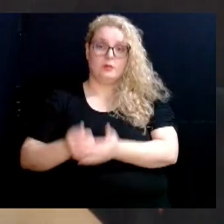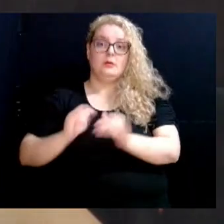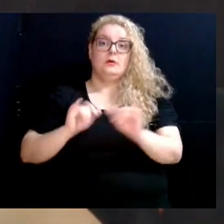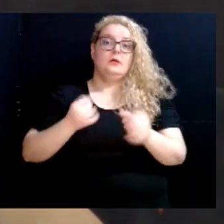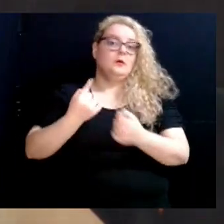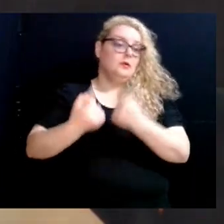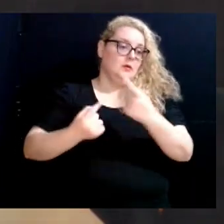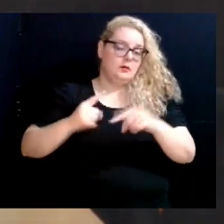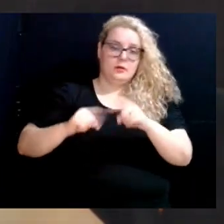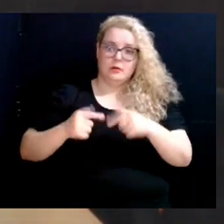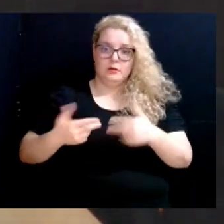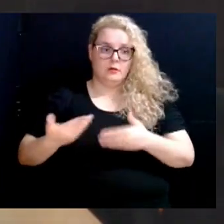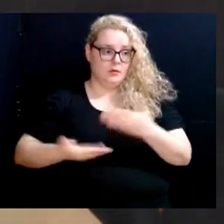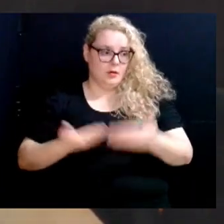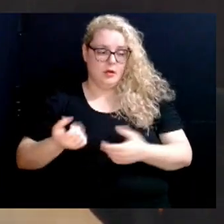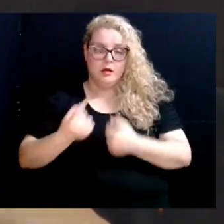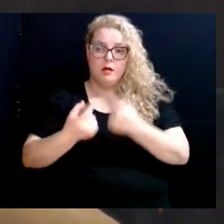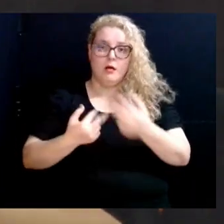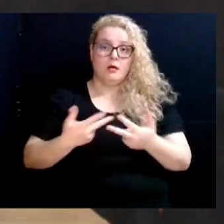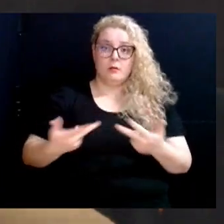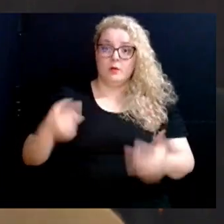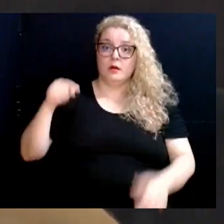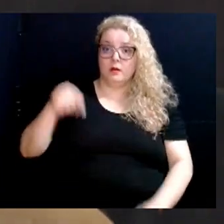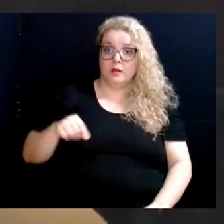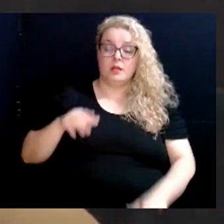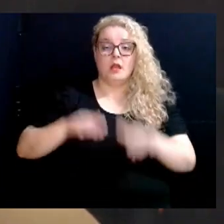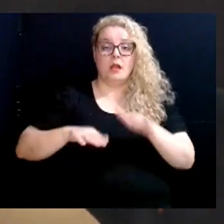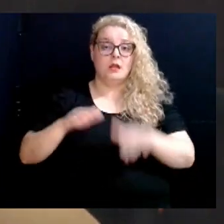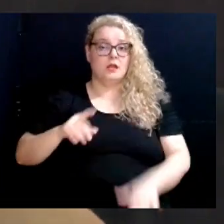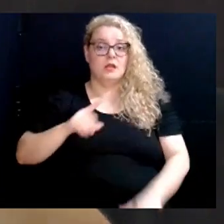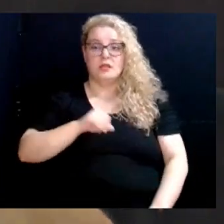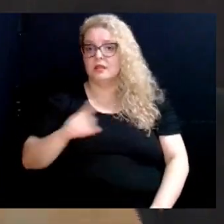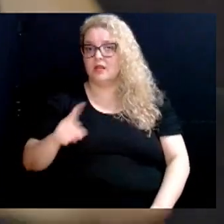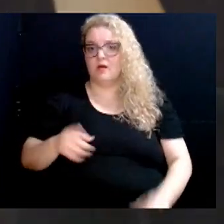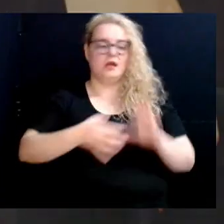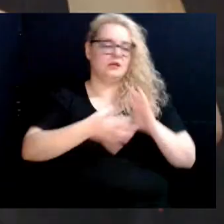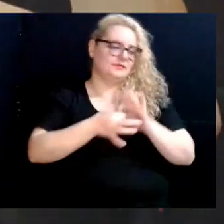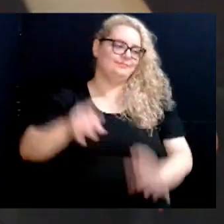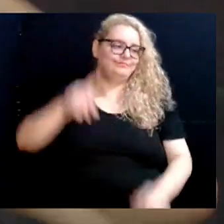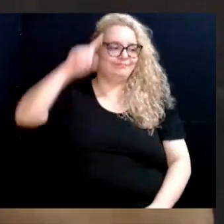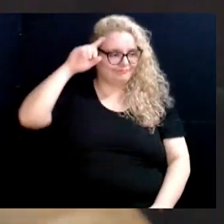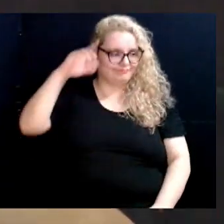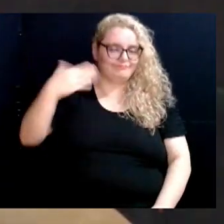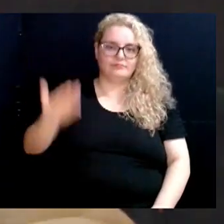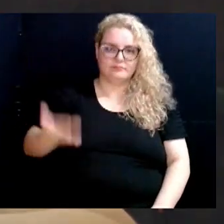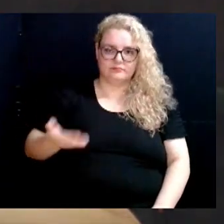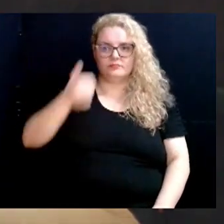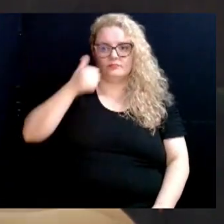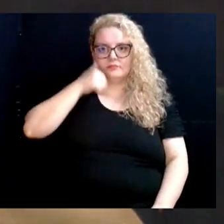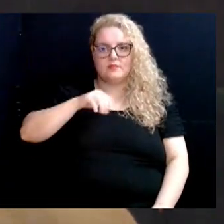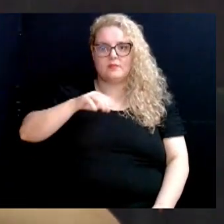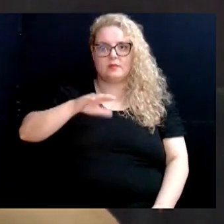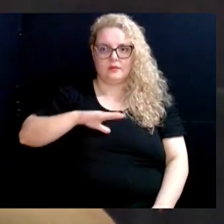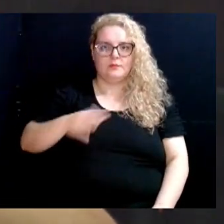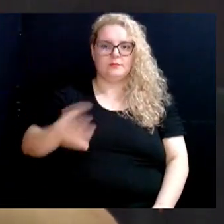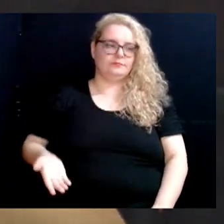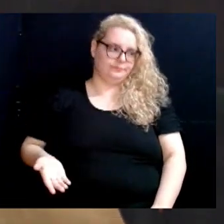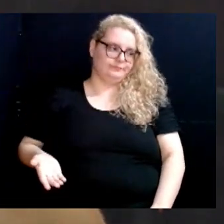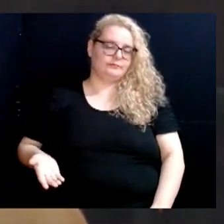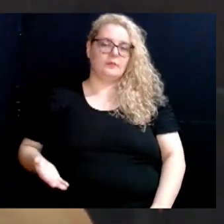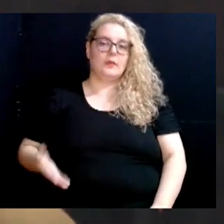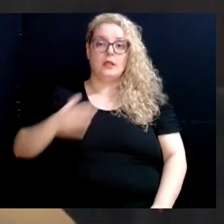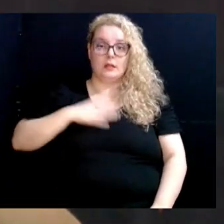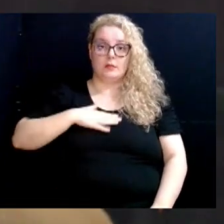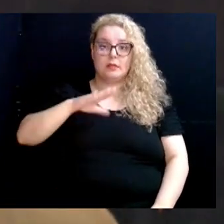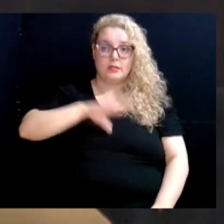produto, algum serviço, alguma coisa ali, que muitas vezes não é do contexto dela. Na minha cidade eu trabalhei como a parte de influenciadora, então assim,